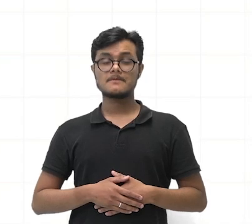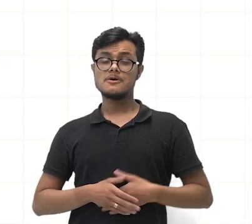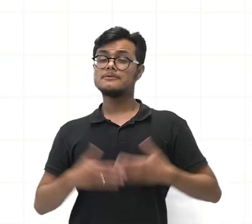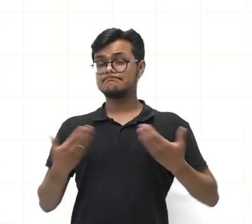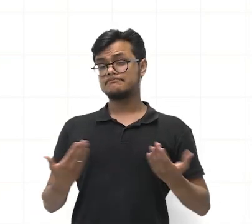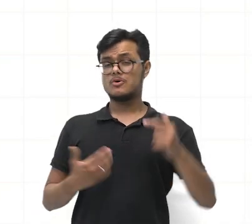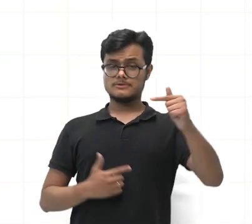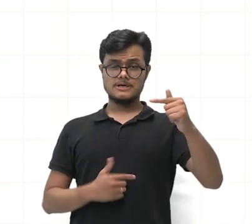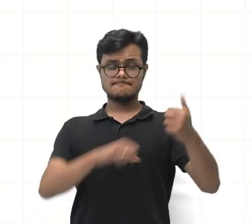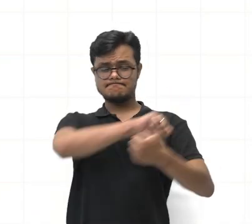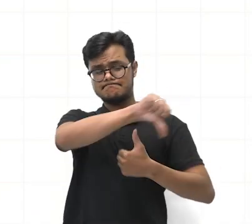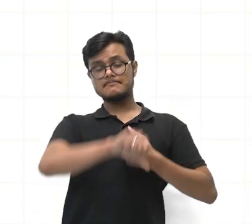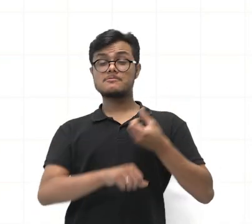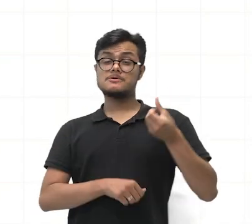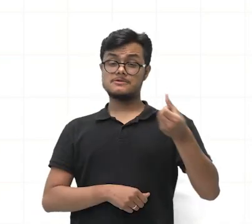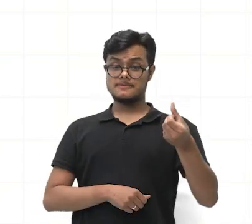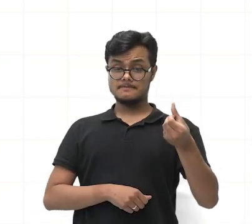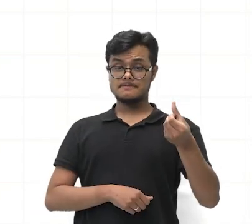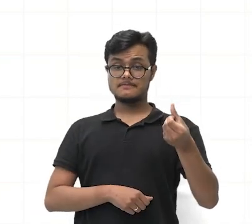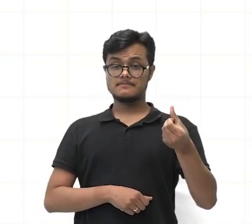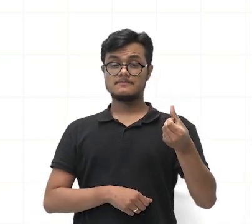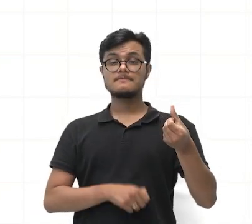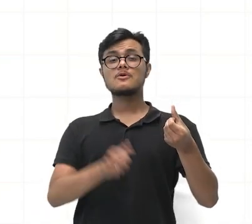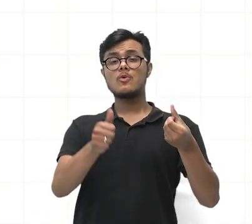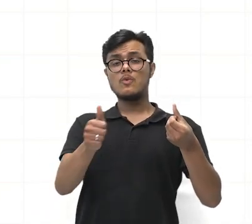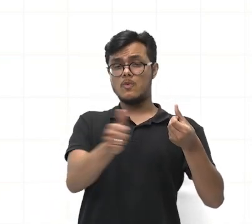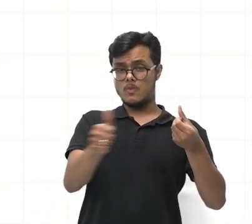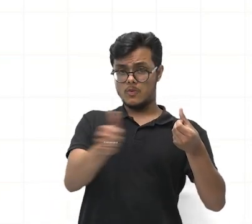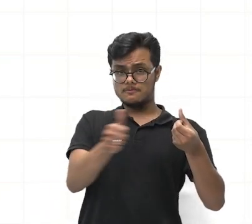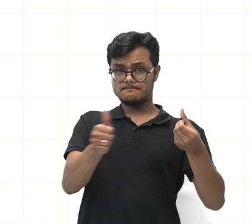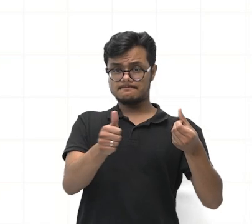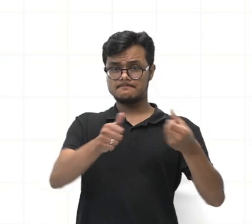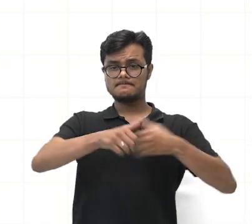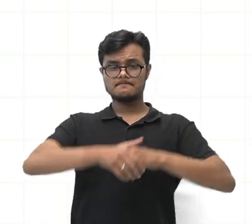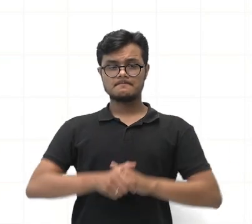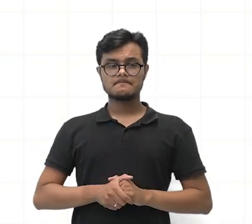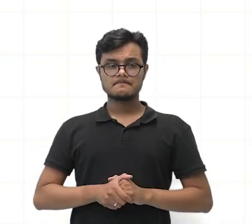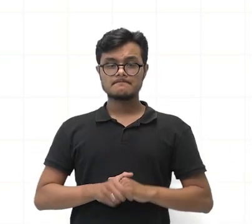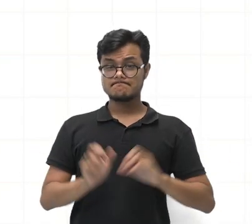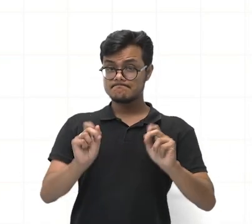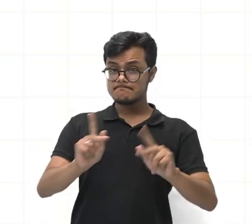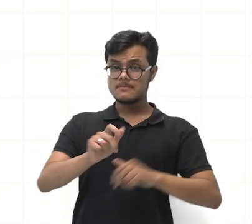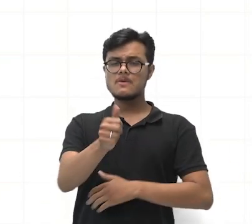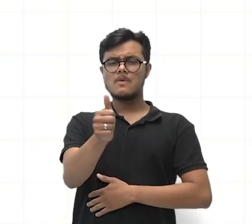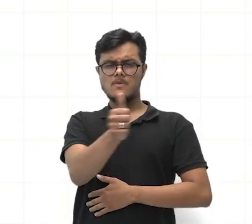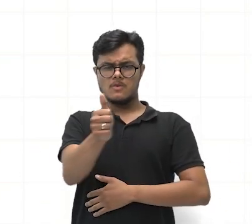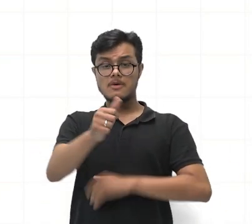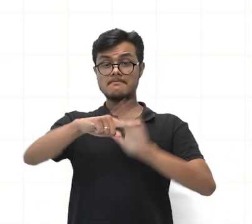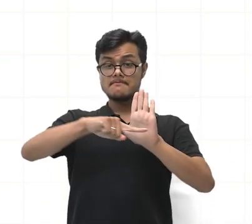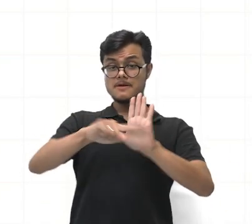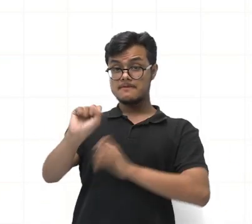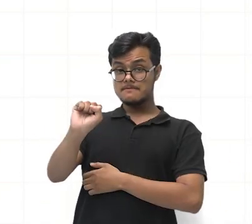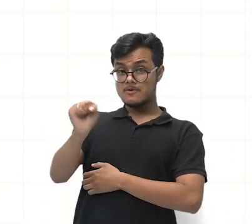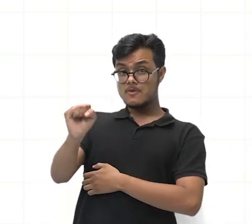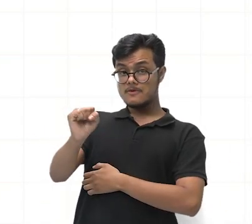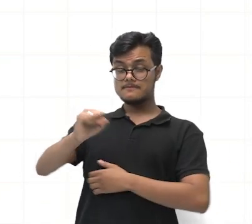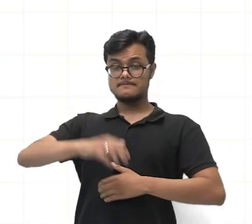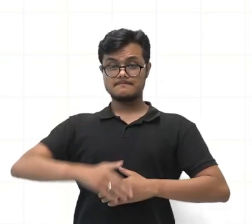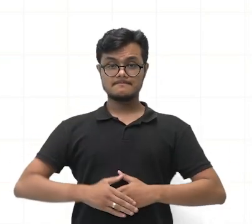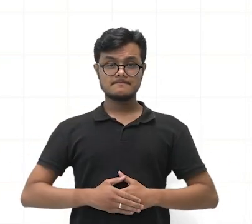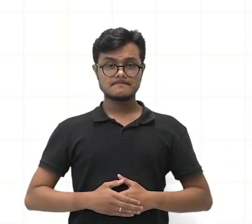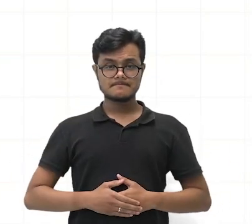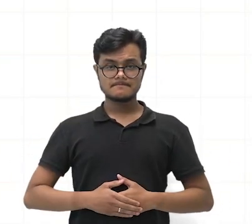6, e agora o que nós tínhamos 1, agora nós temos 11. E aí, pessoal, 11 menos 8,